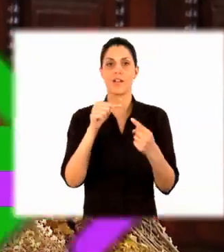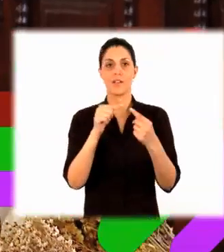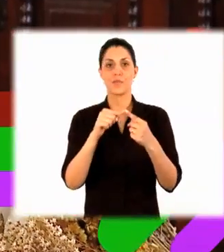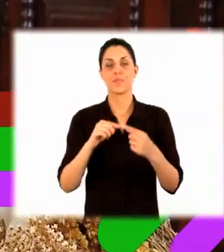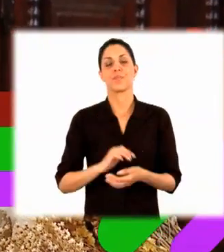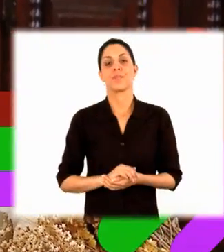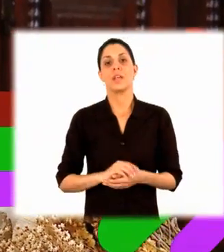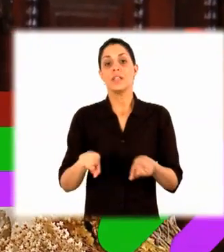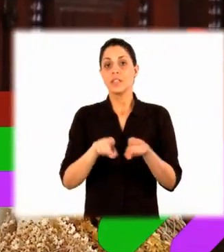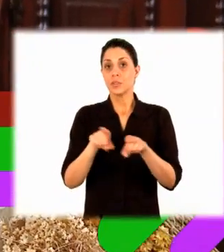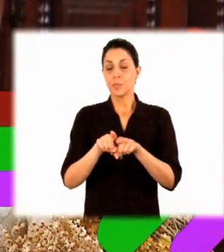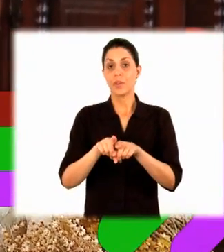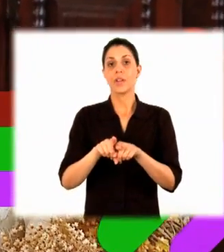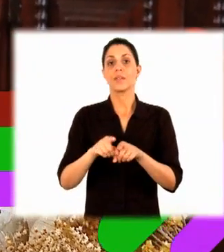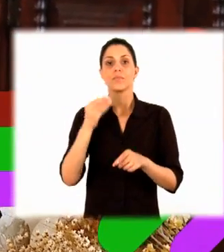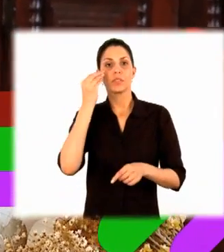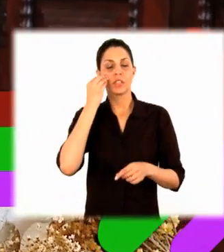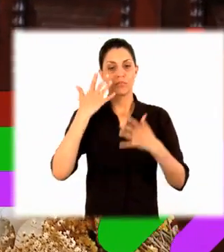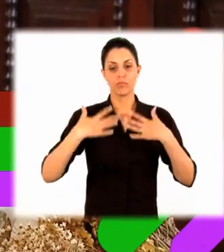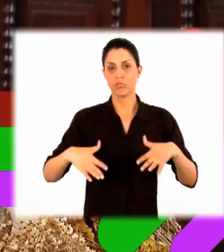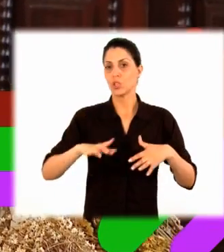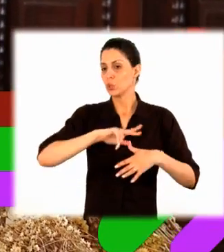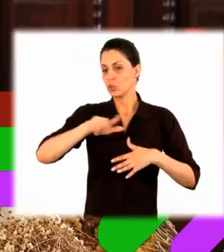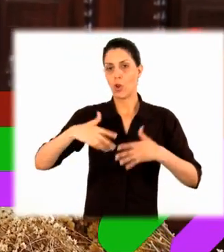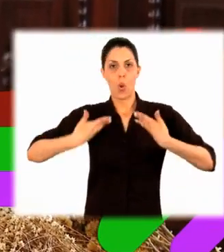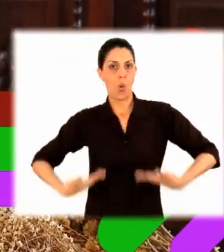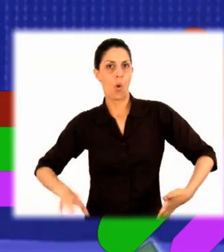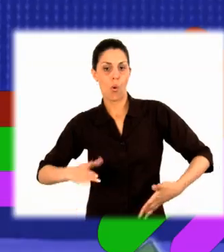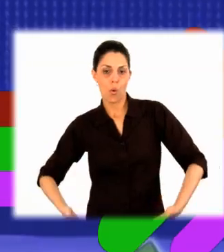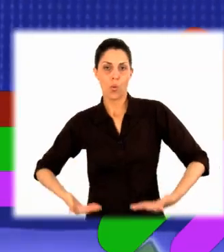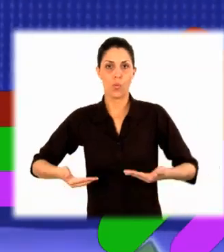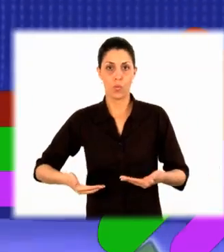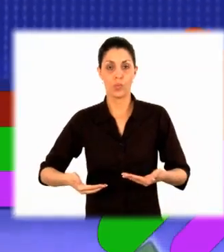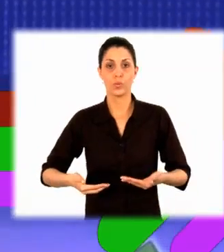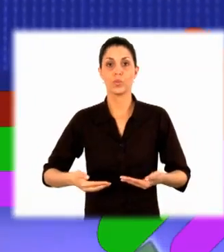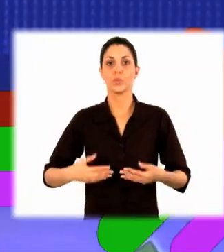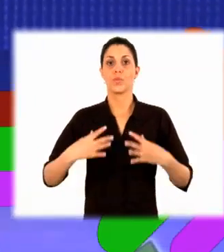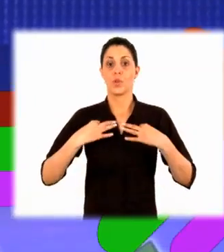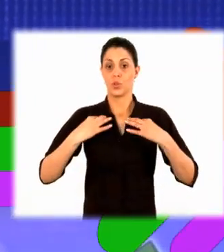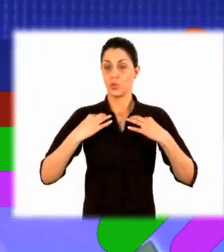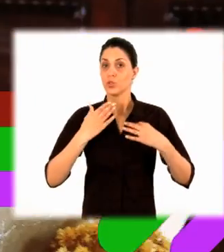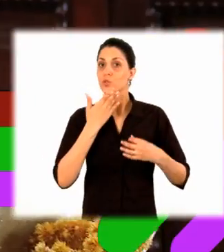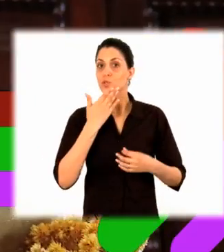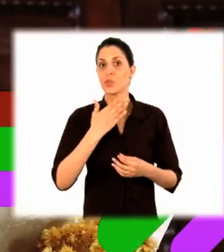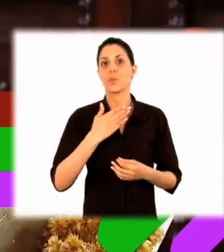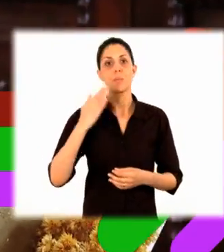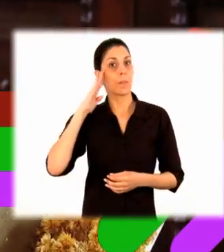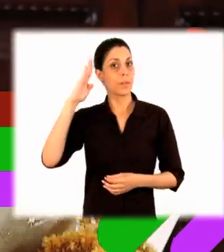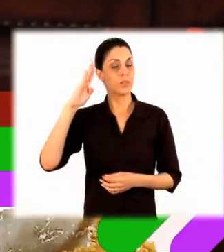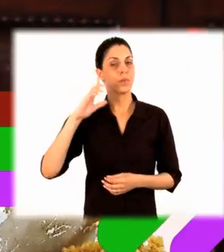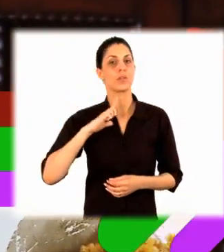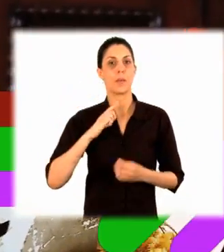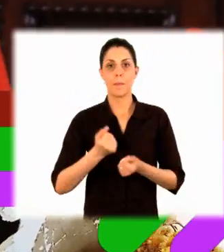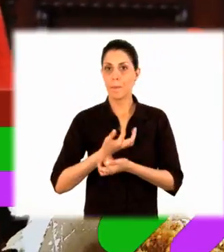Marina utilizou também formatos menos usuais, tanto curtos quanto longos, acinturados ou não. Já os tecidos predominantes